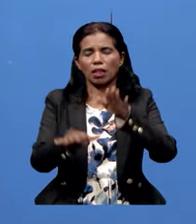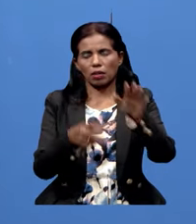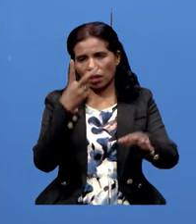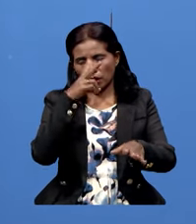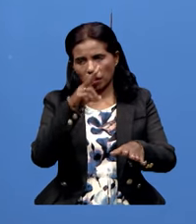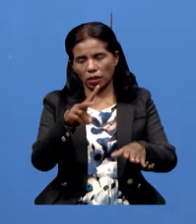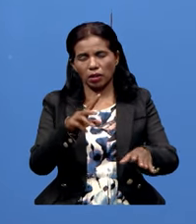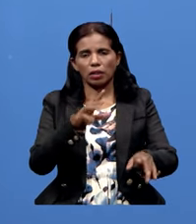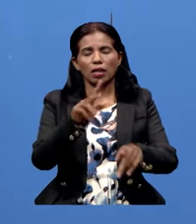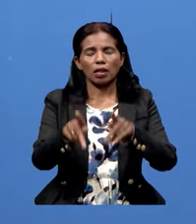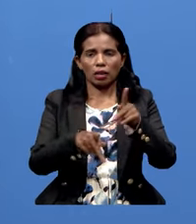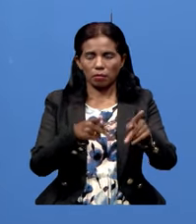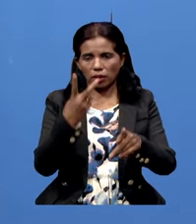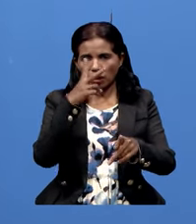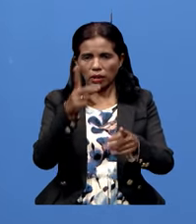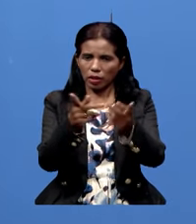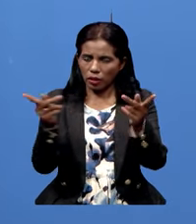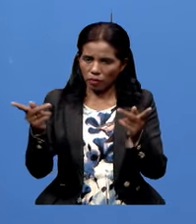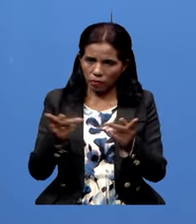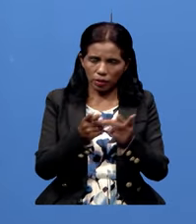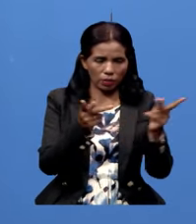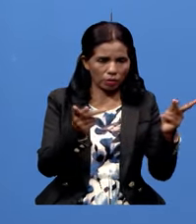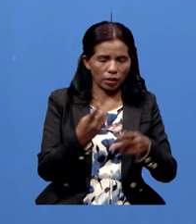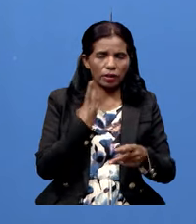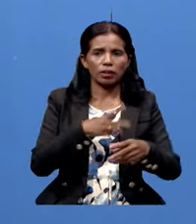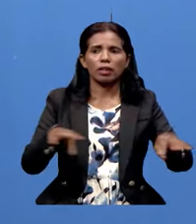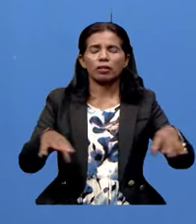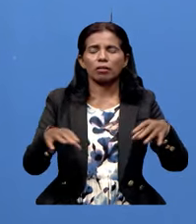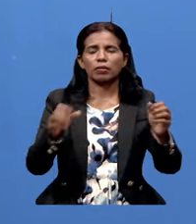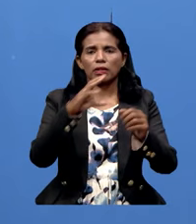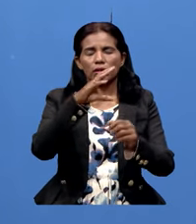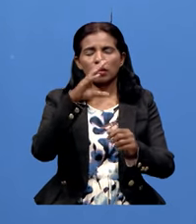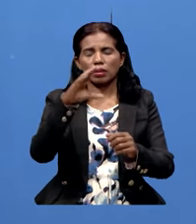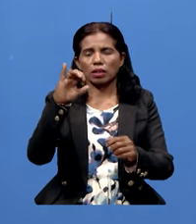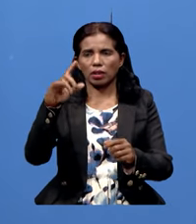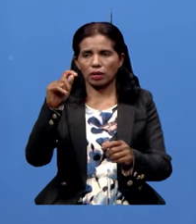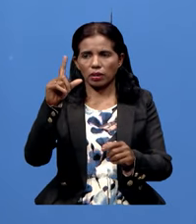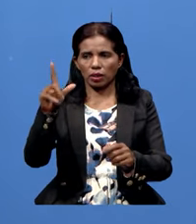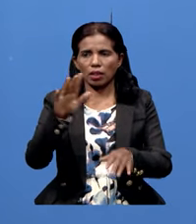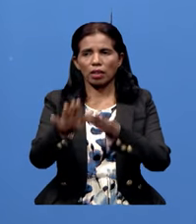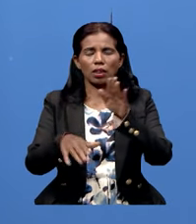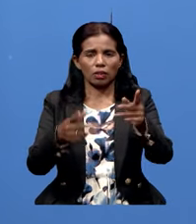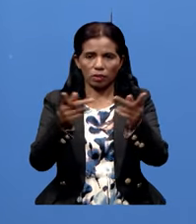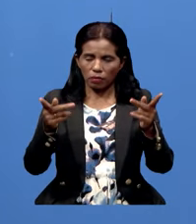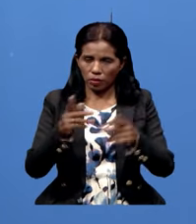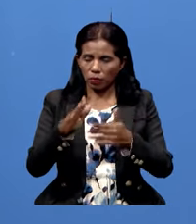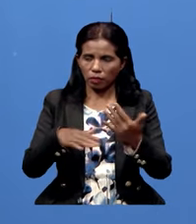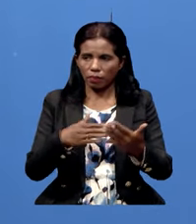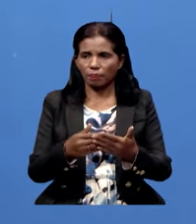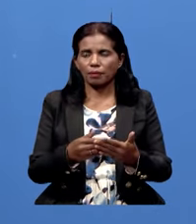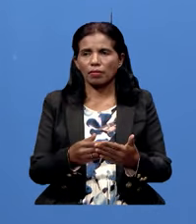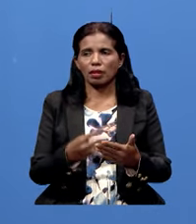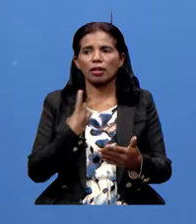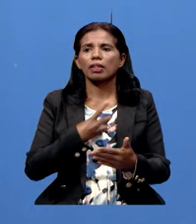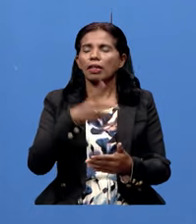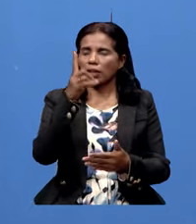regulação comércio mos lau hela, ya fat-faten serane. Ita serviço hosisya ITL, lau hela fat-faten hototo. Kadang-kadang itu hadili